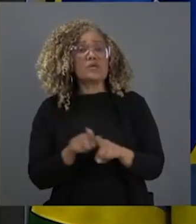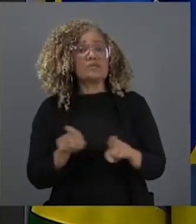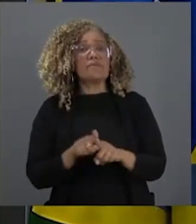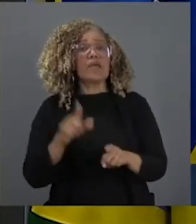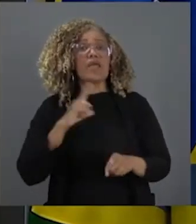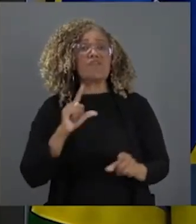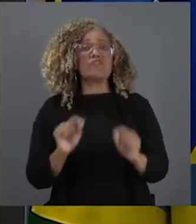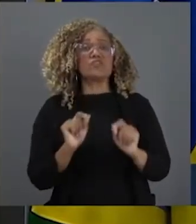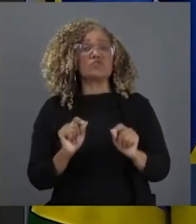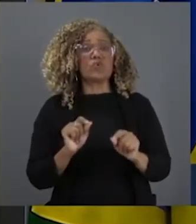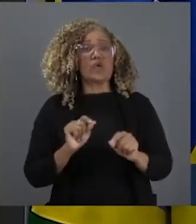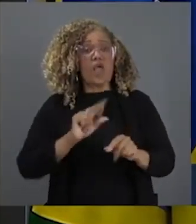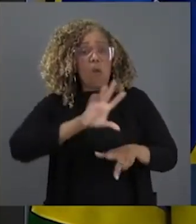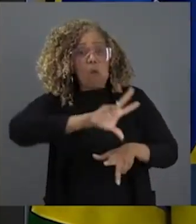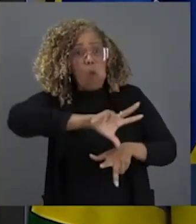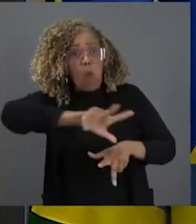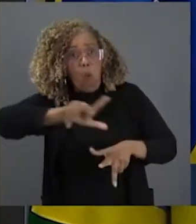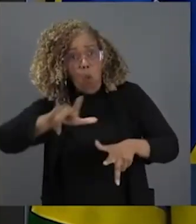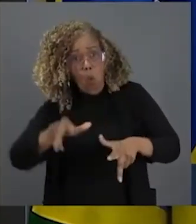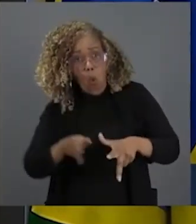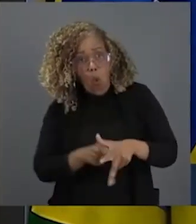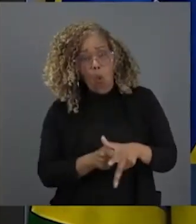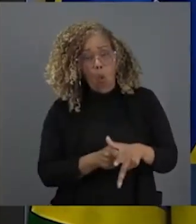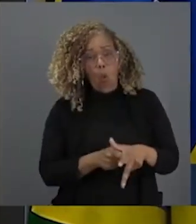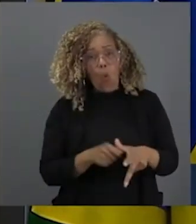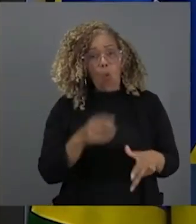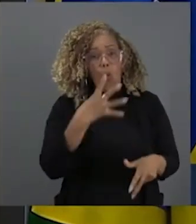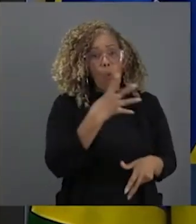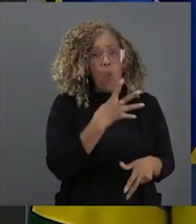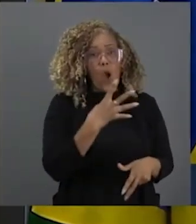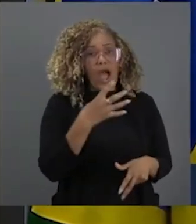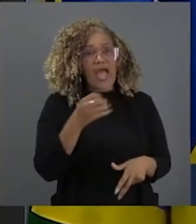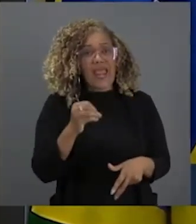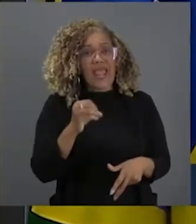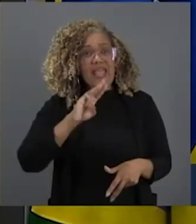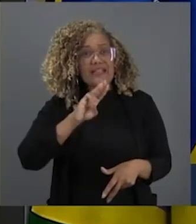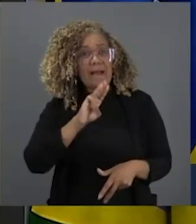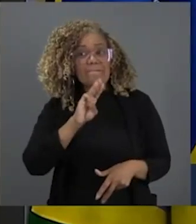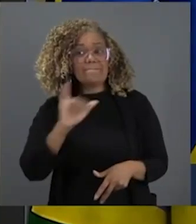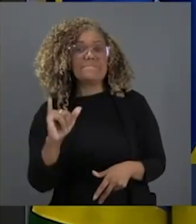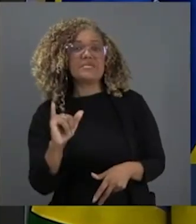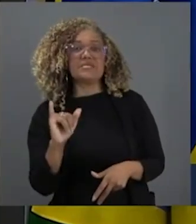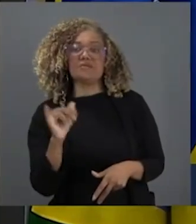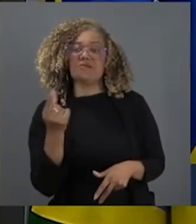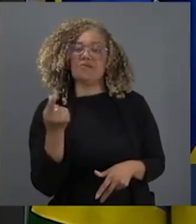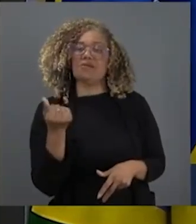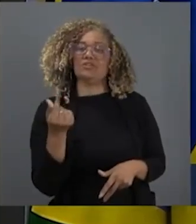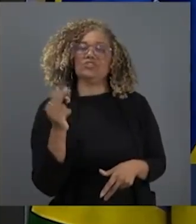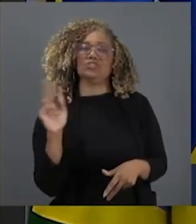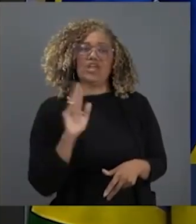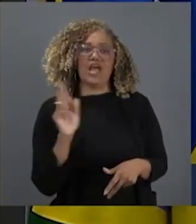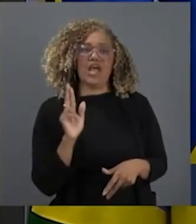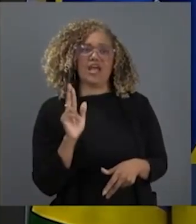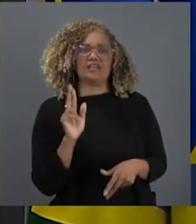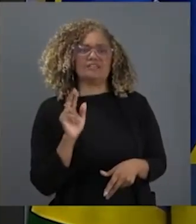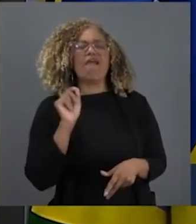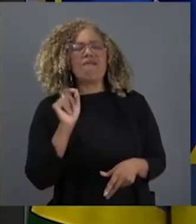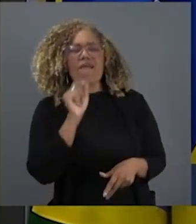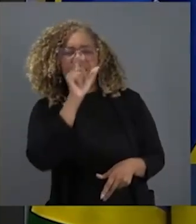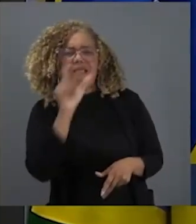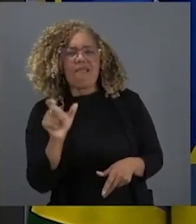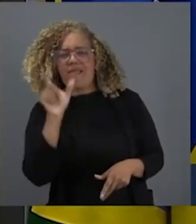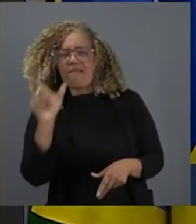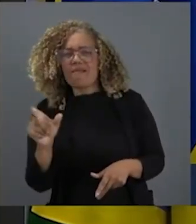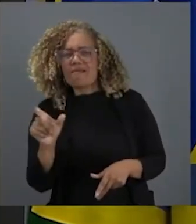desviou desviou cerca de 40 bilhões deais do bolso de quem paga